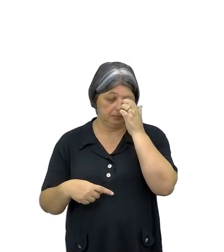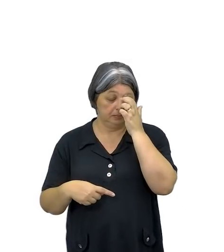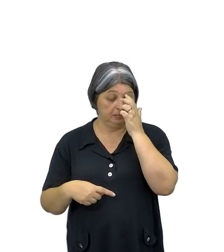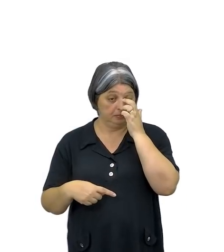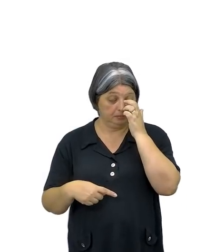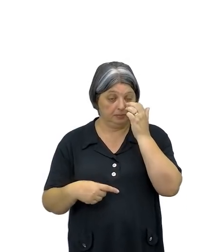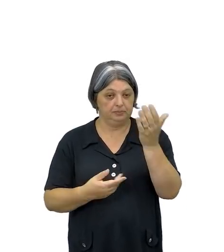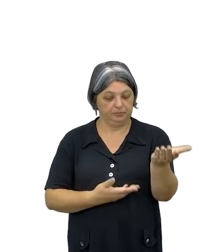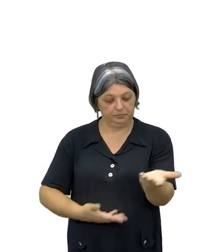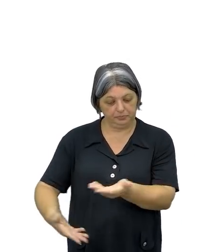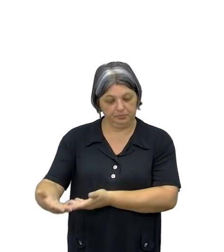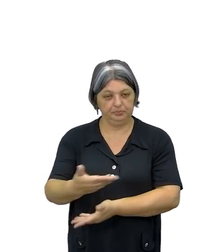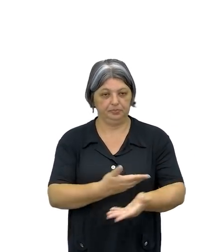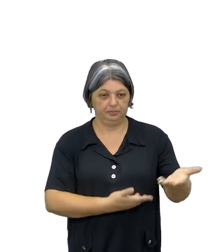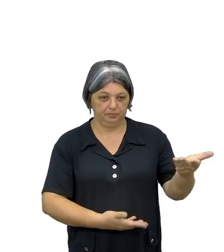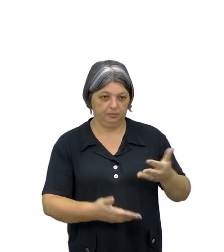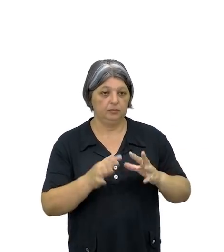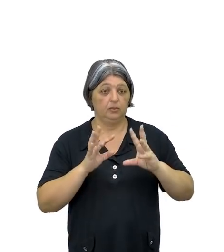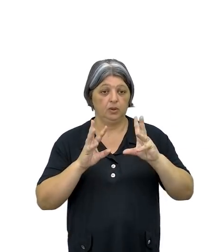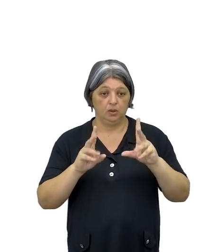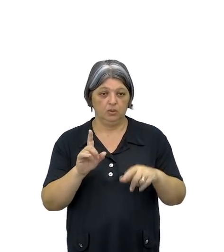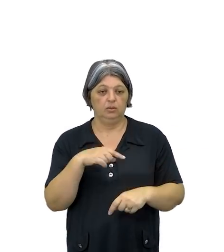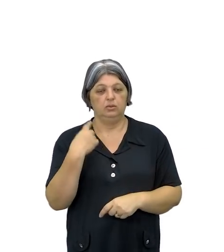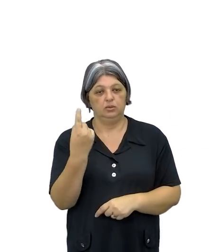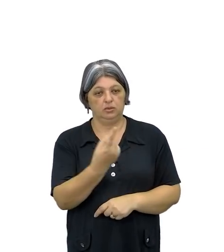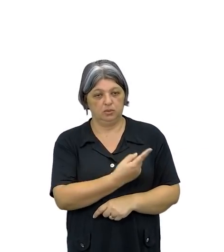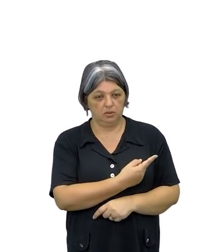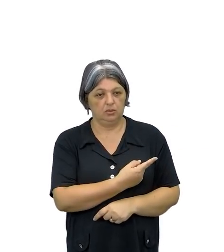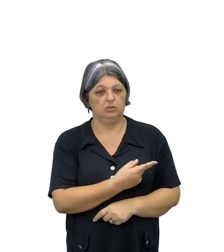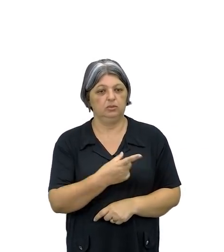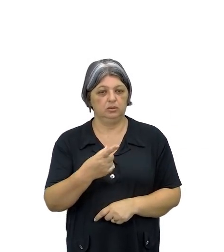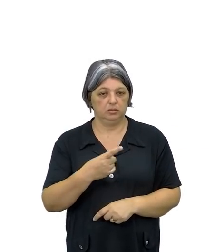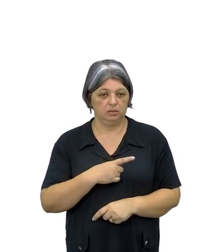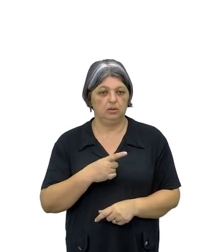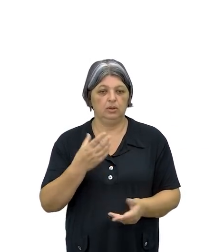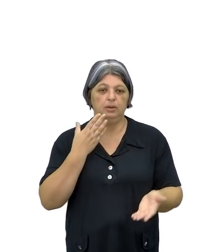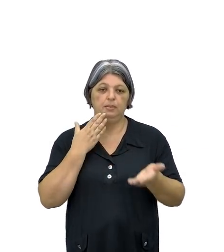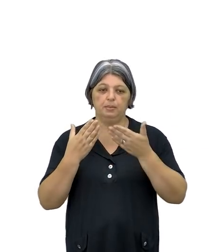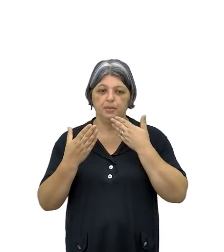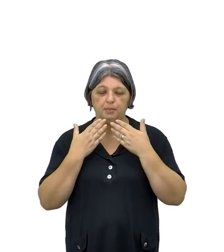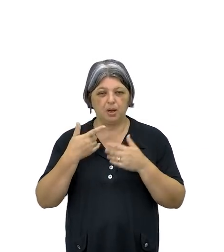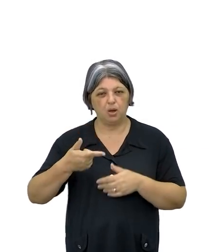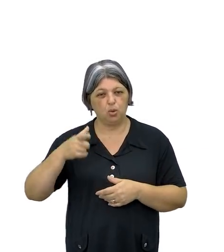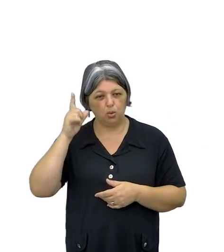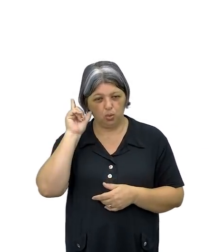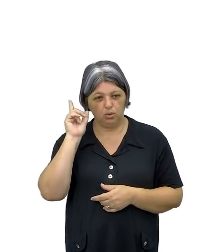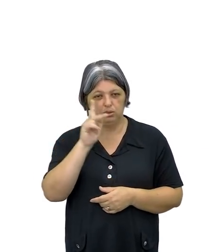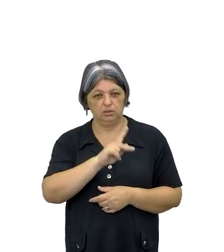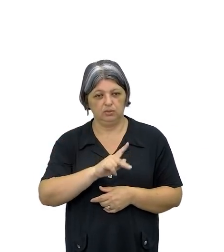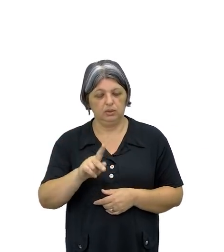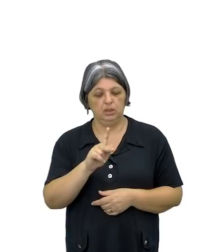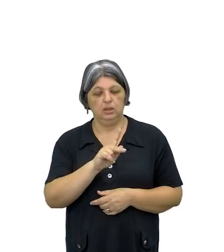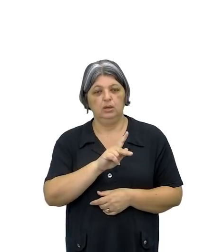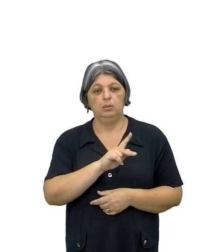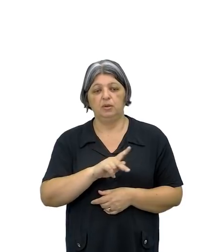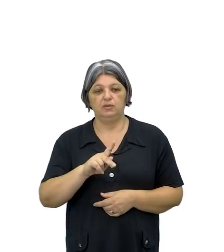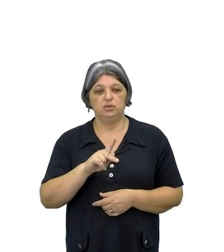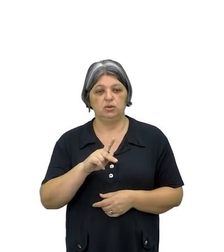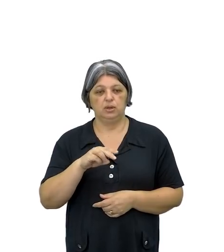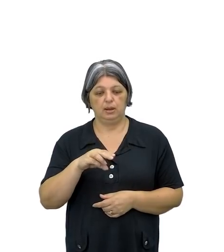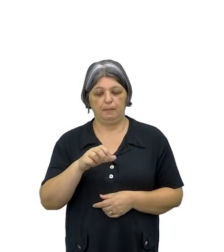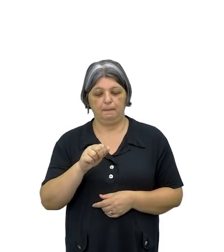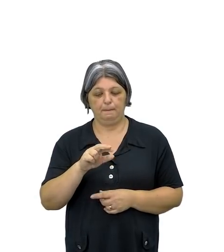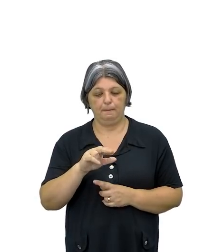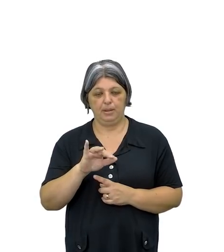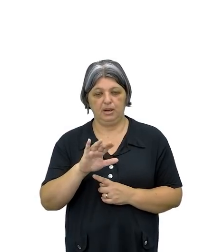harmonizar esses grupos, né? Todos nós, eu ontem conversando com a professora Márcia, que é de língua portuguesa, que é especialista